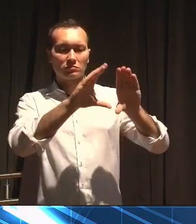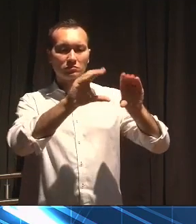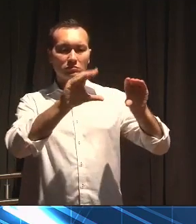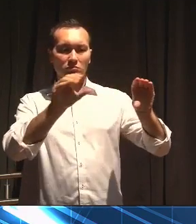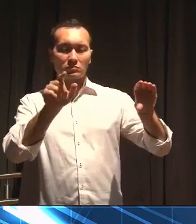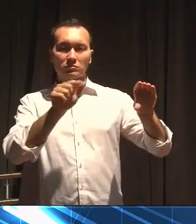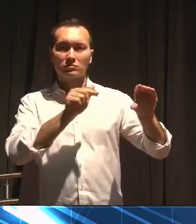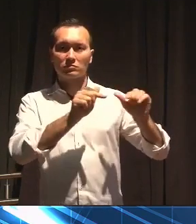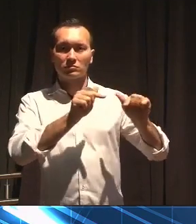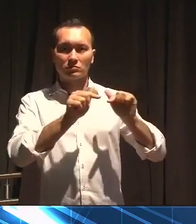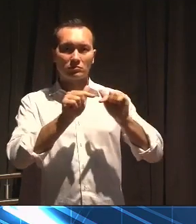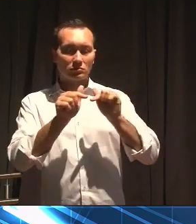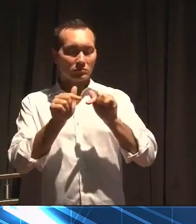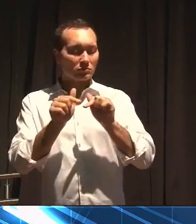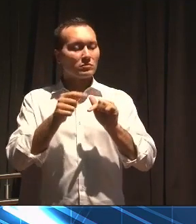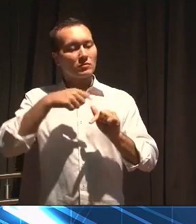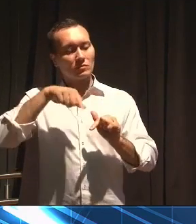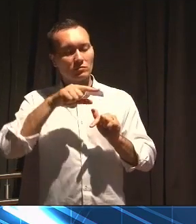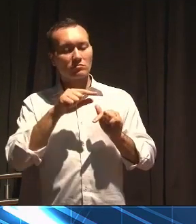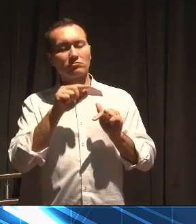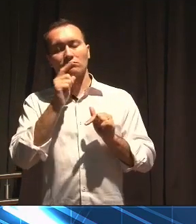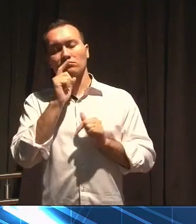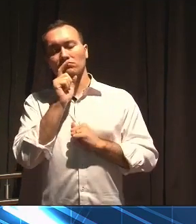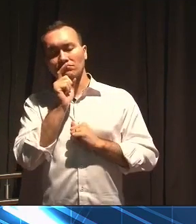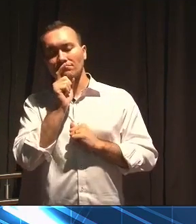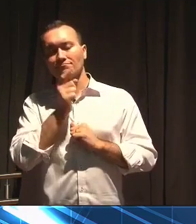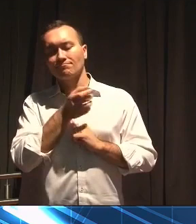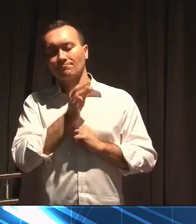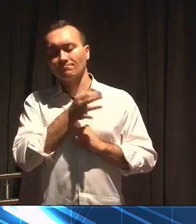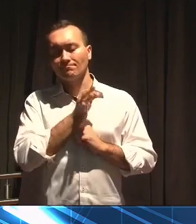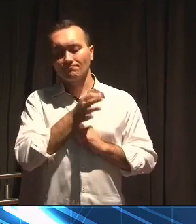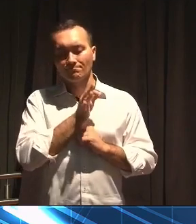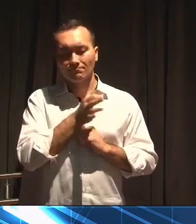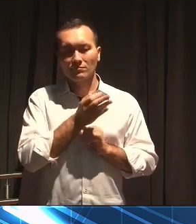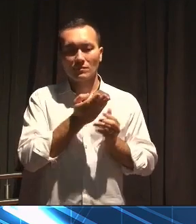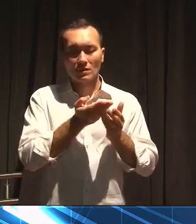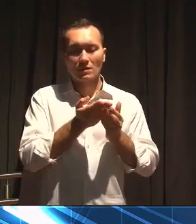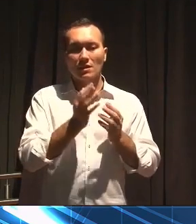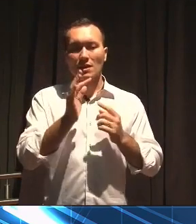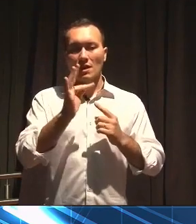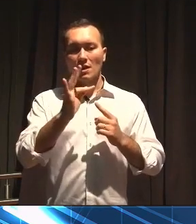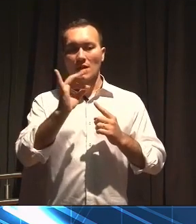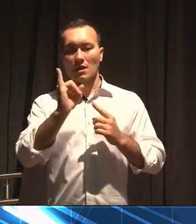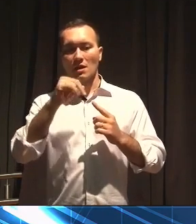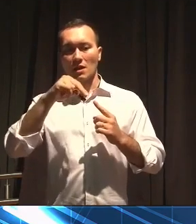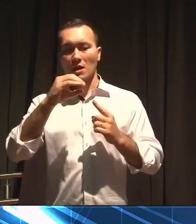E foi nesse momento que nós começamos a olhar aí para a parte de FinOps.